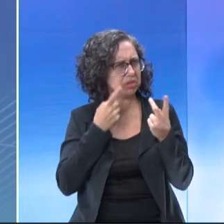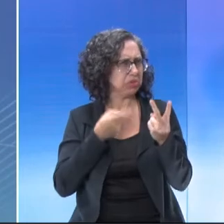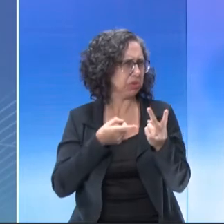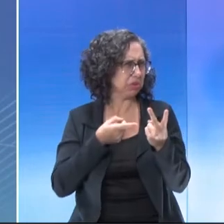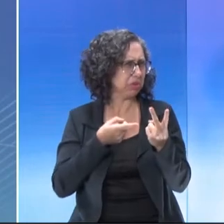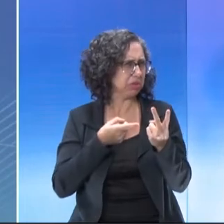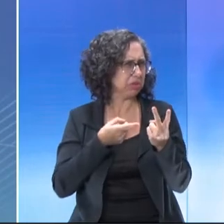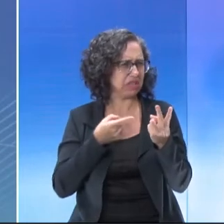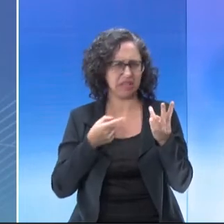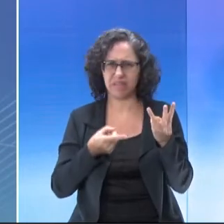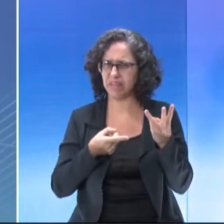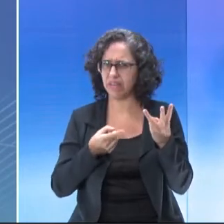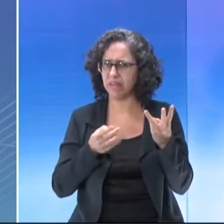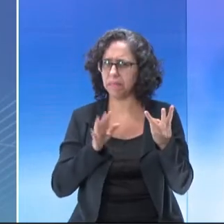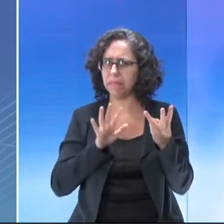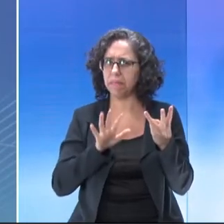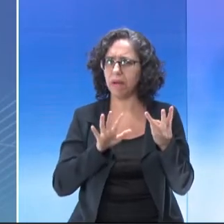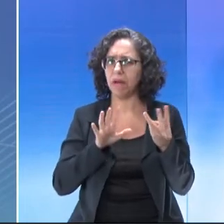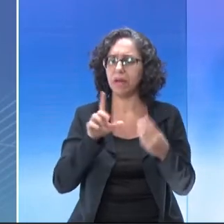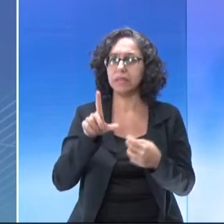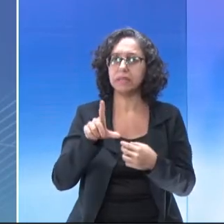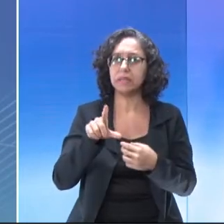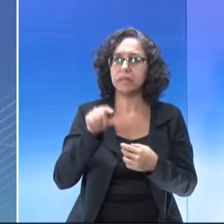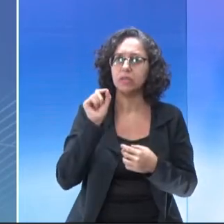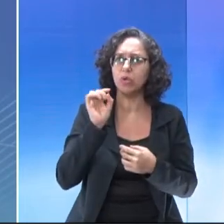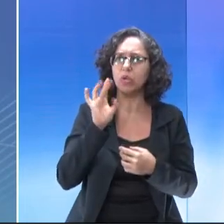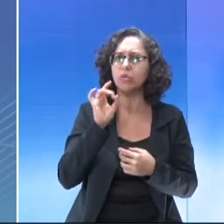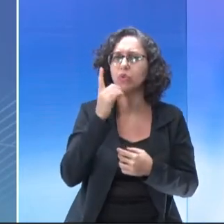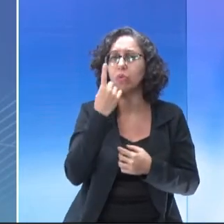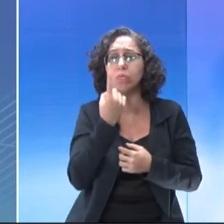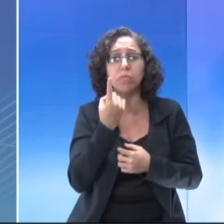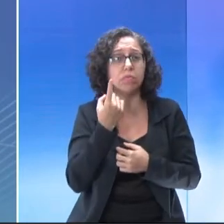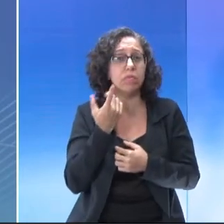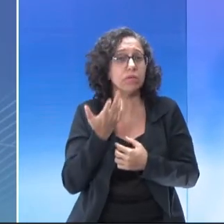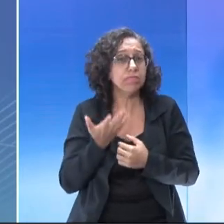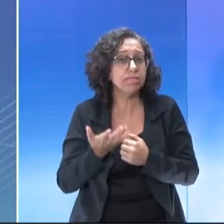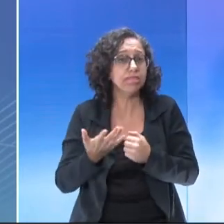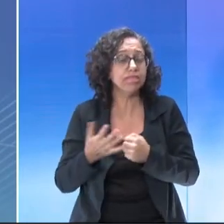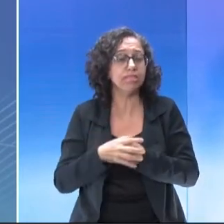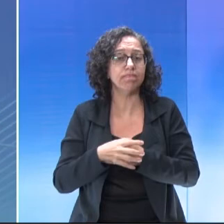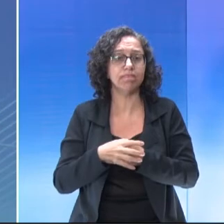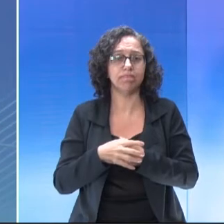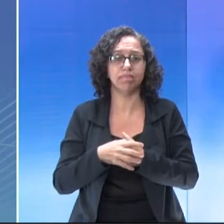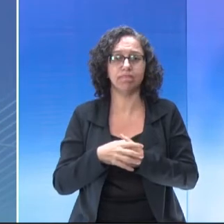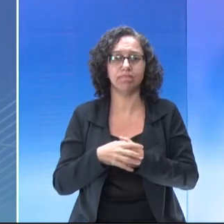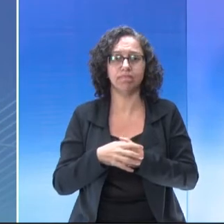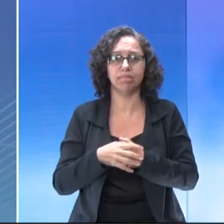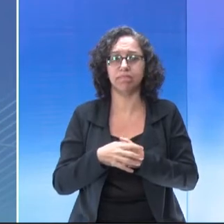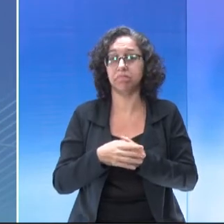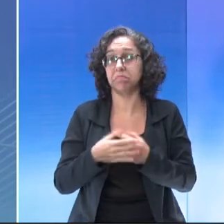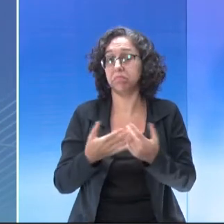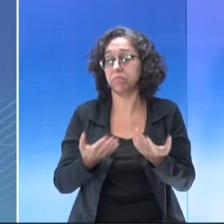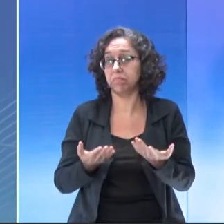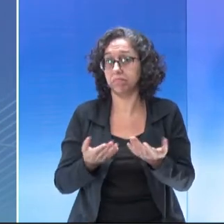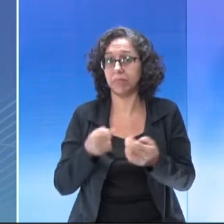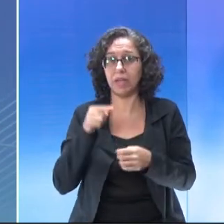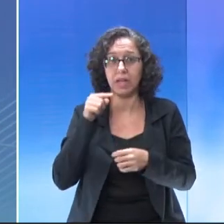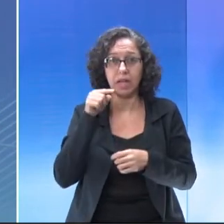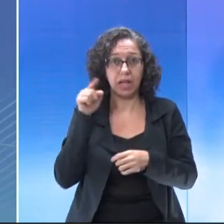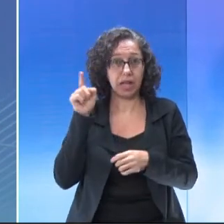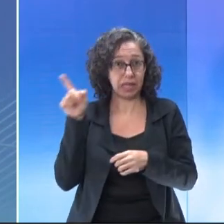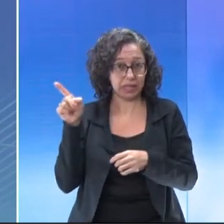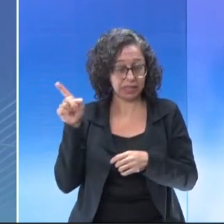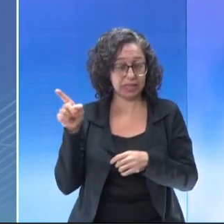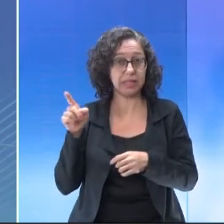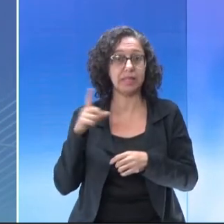2 também, a 3, mas como assim? Não é só uma? Porque lá no Enem eu considero só uma correta, né? A, B, C, D e